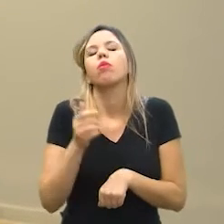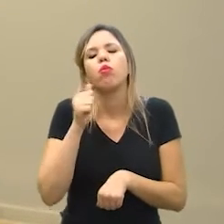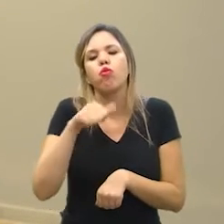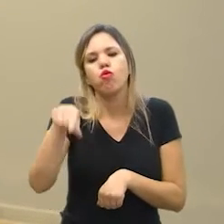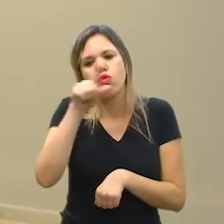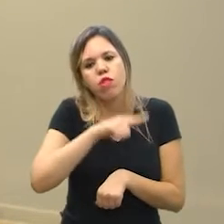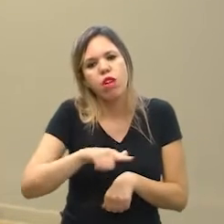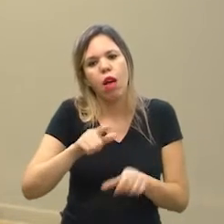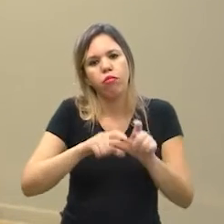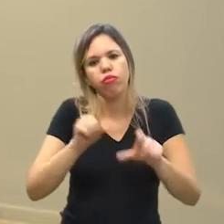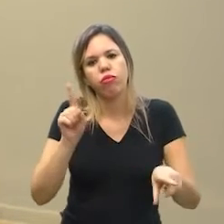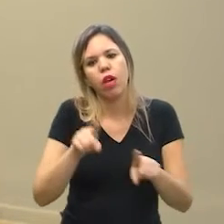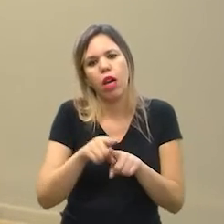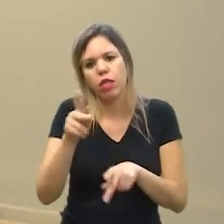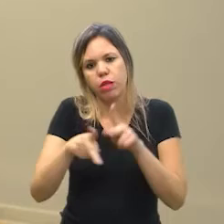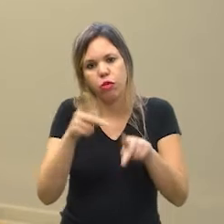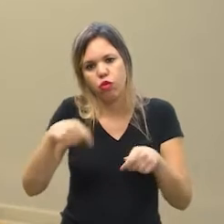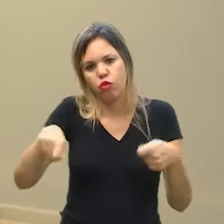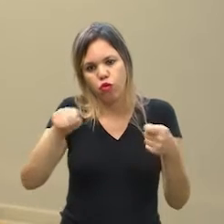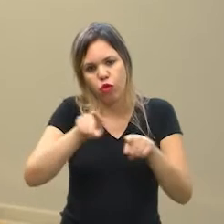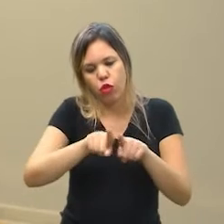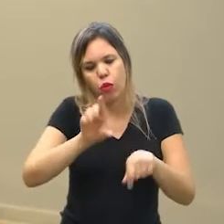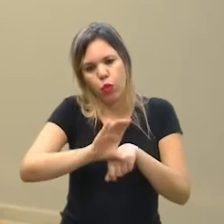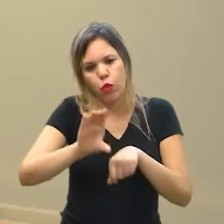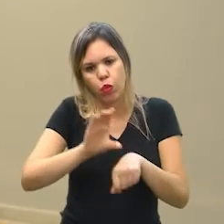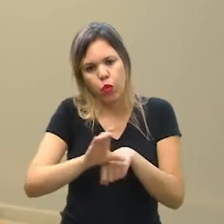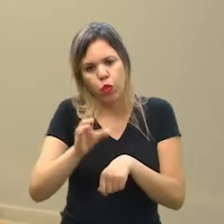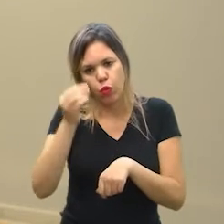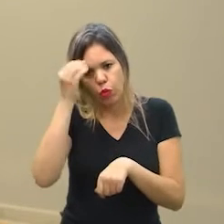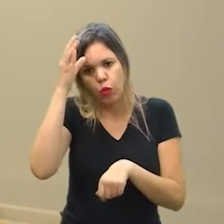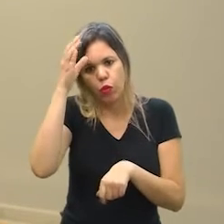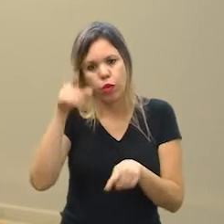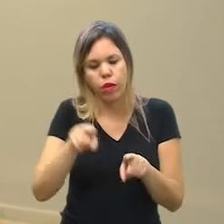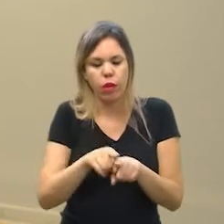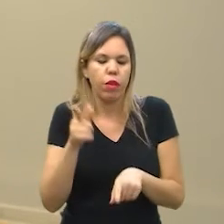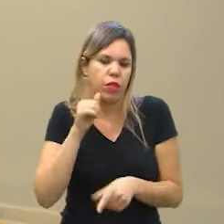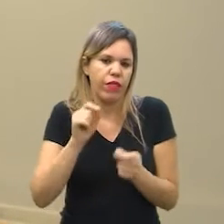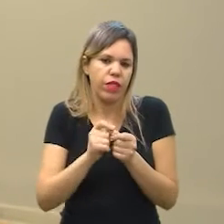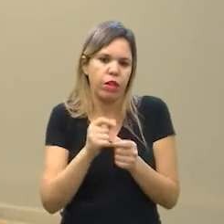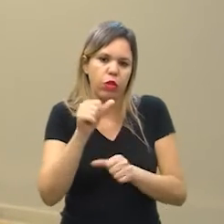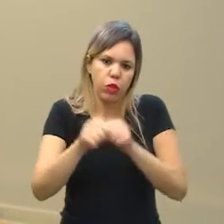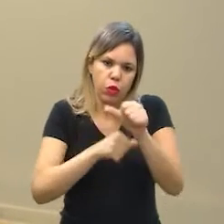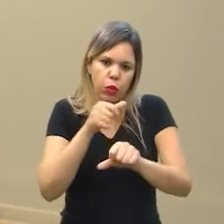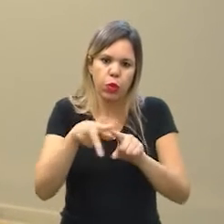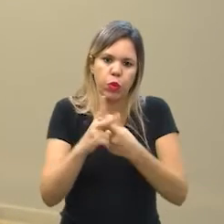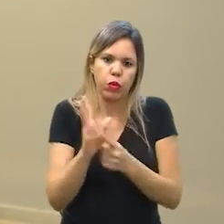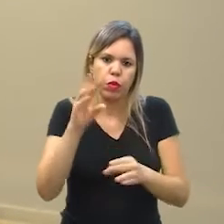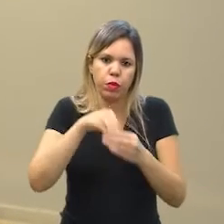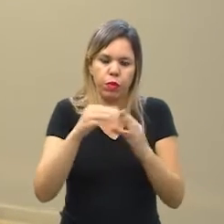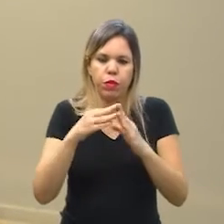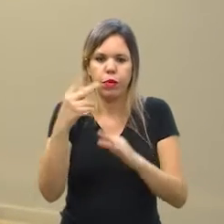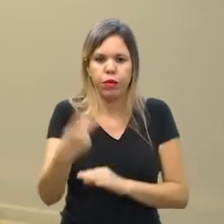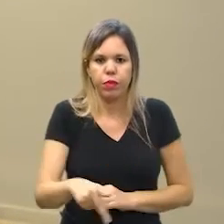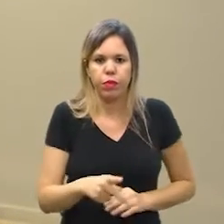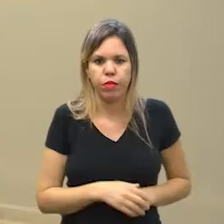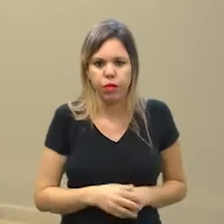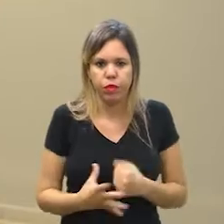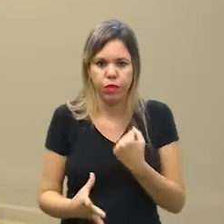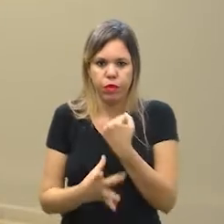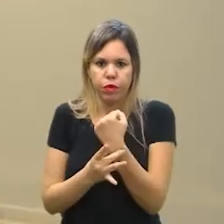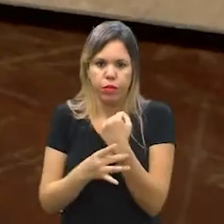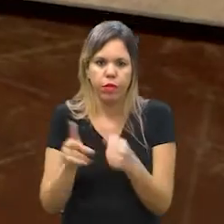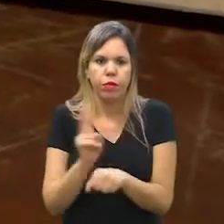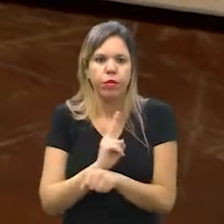Mulher, as pessoas que são capacitadas, as mulheres, elas conseguem fazer pequenas manutenções dentro da sua residência de